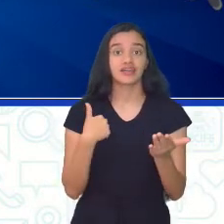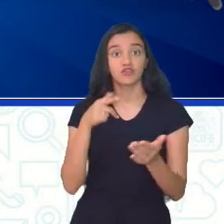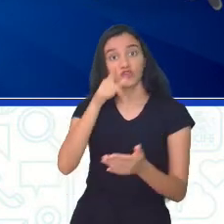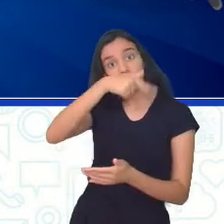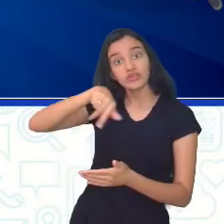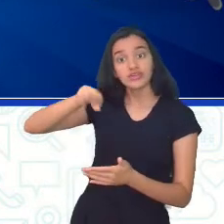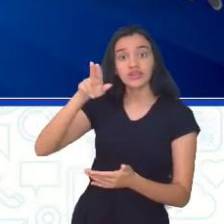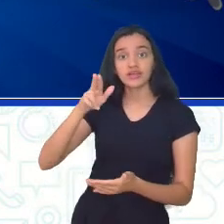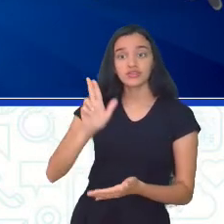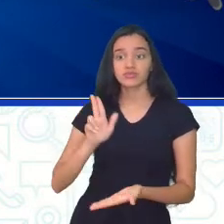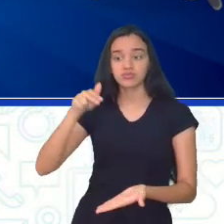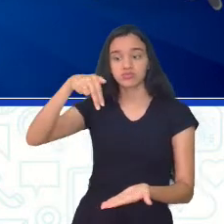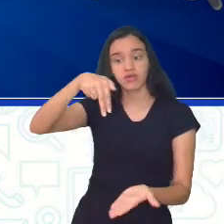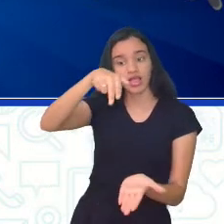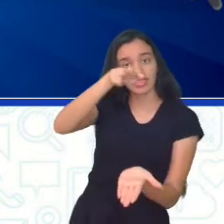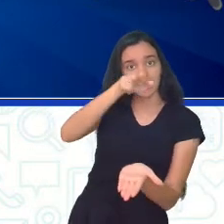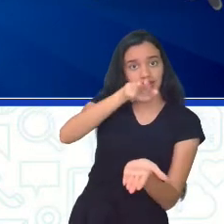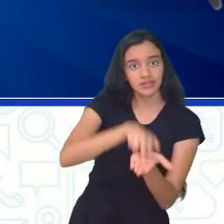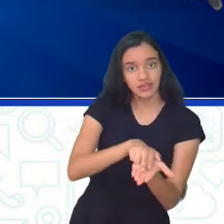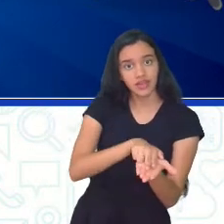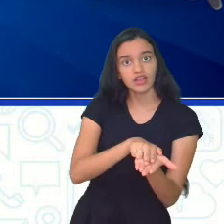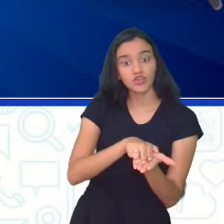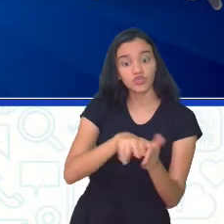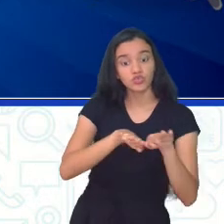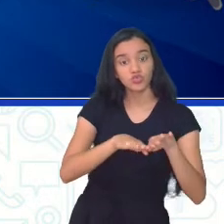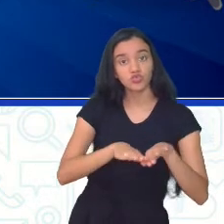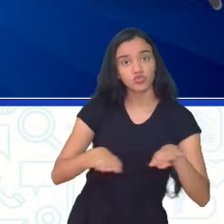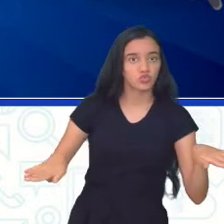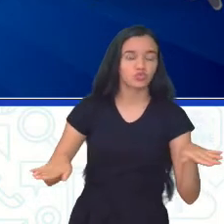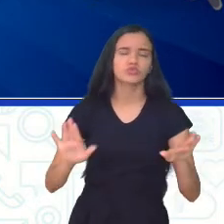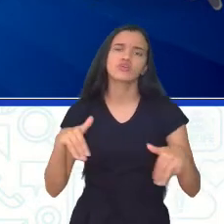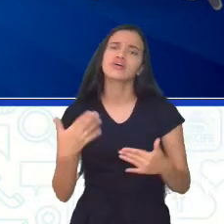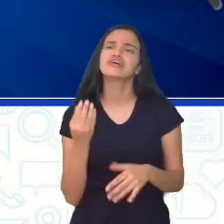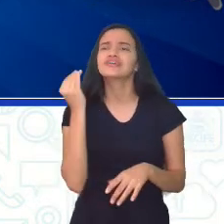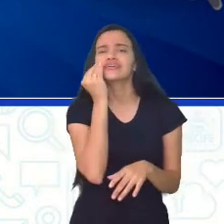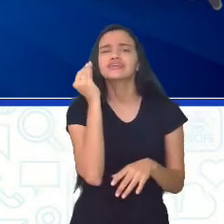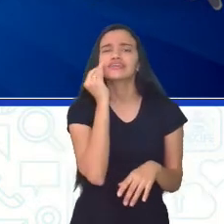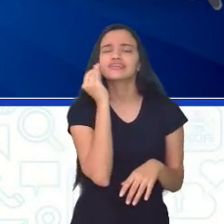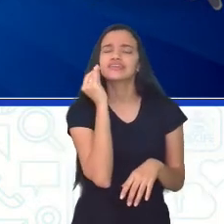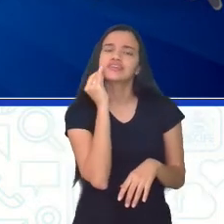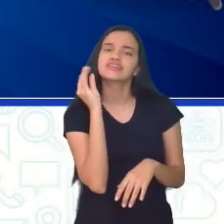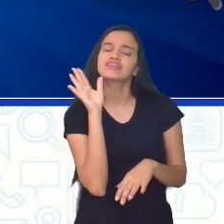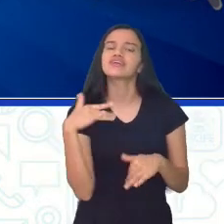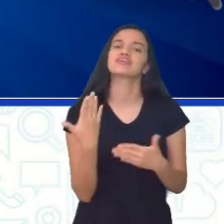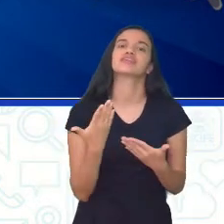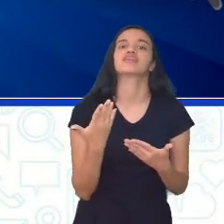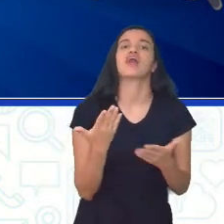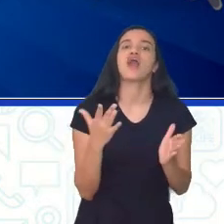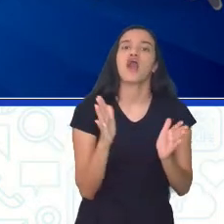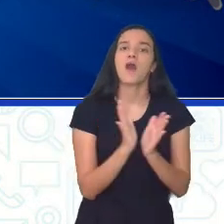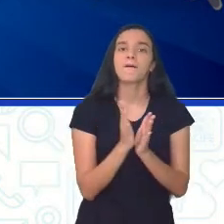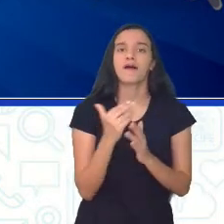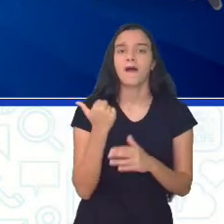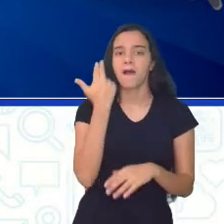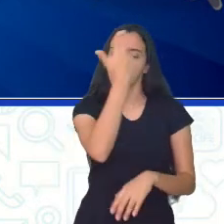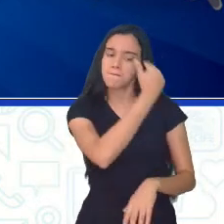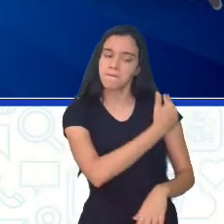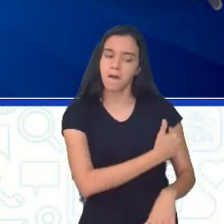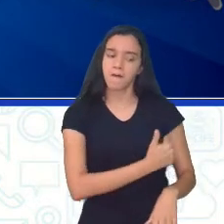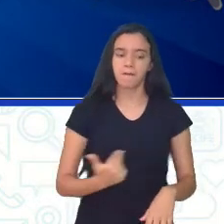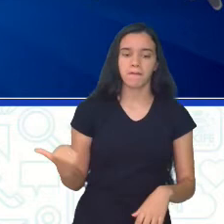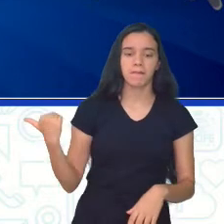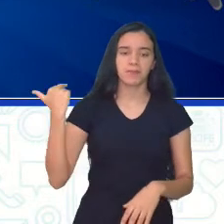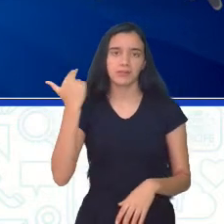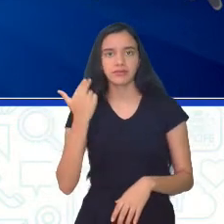arruma um papelão, arruma um papel aí, cola um no outro e tenta fazer do seu tamanho. Representar com desenhos e legenda